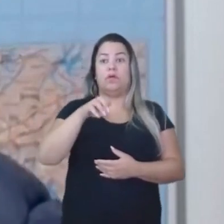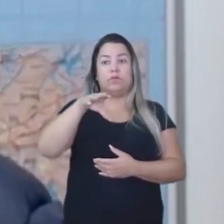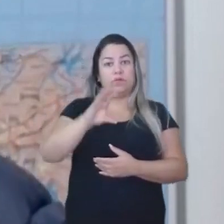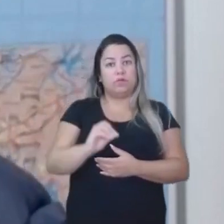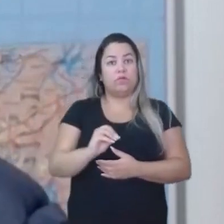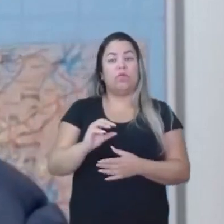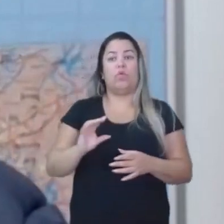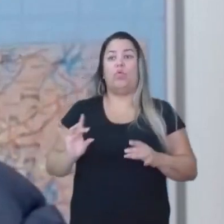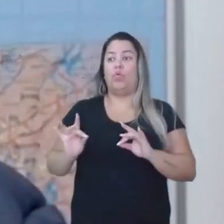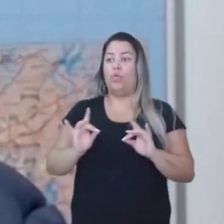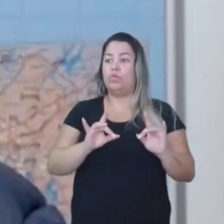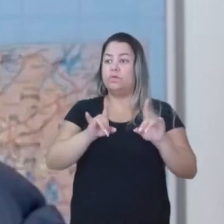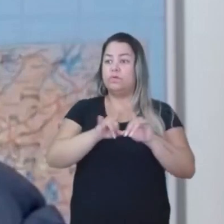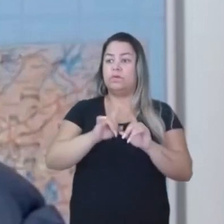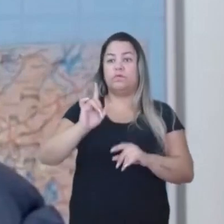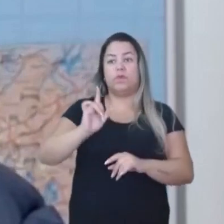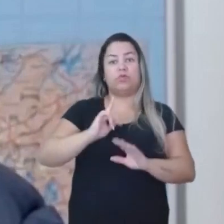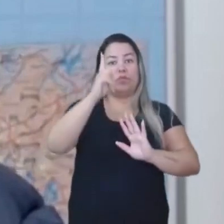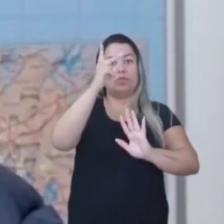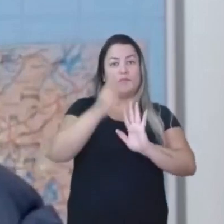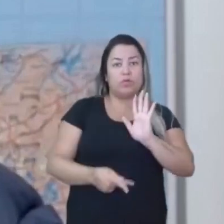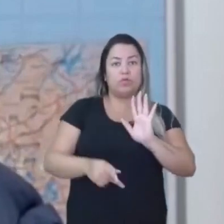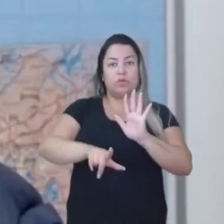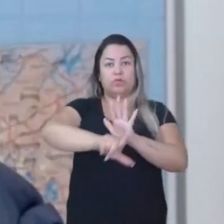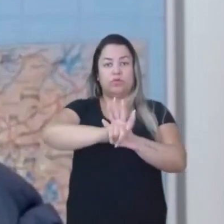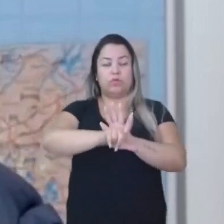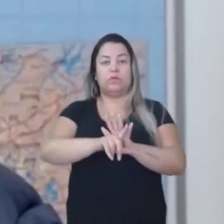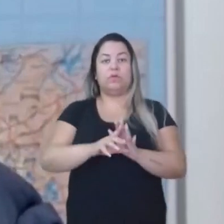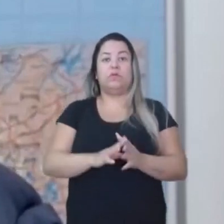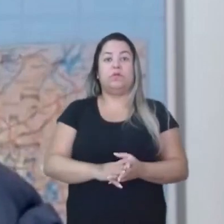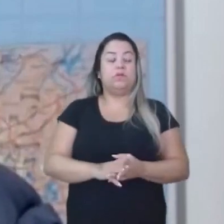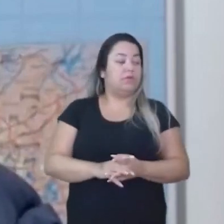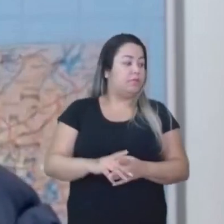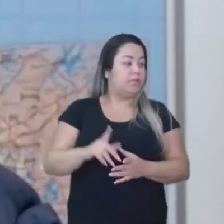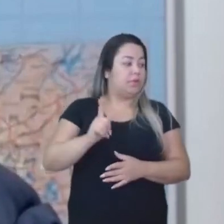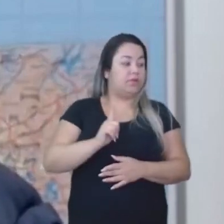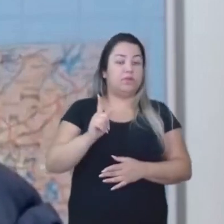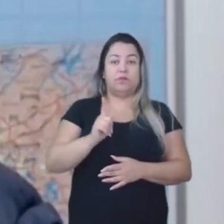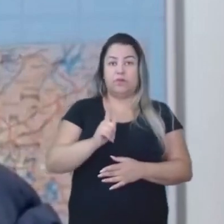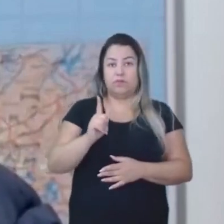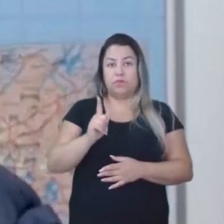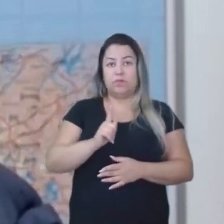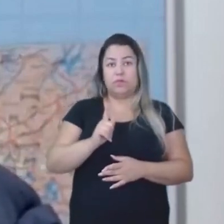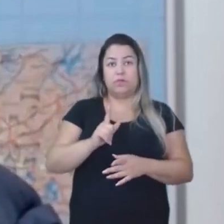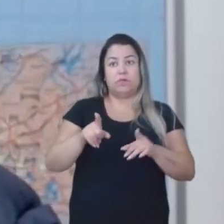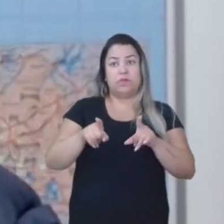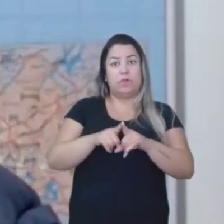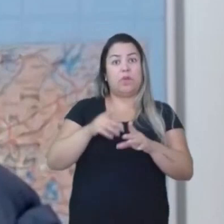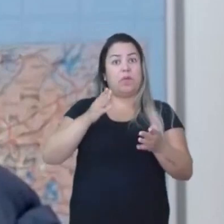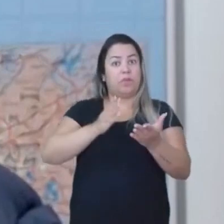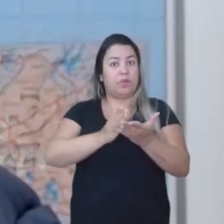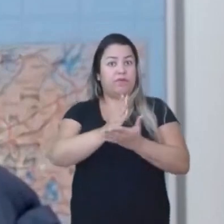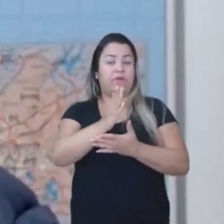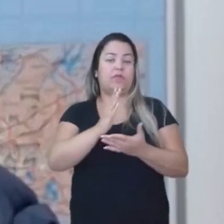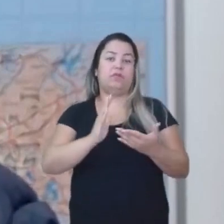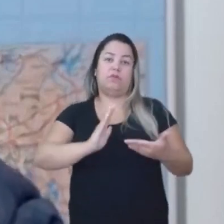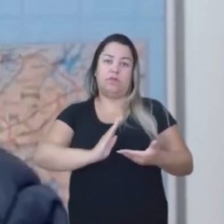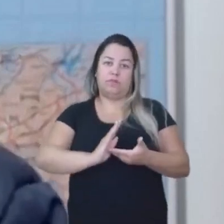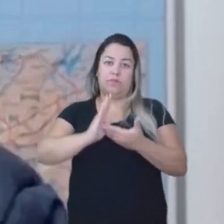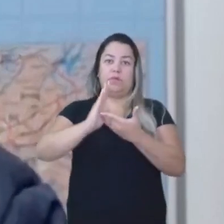elencando um conjunto de projetos de leis que deveriam ser votados e aprovados na